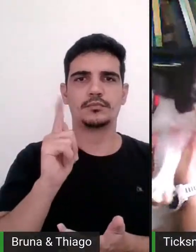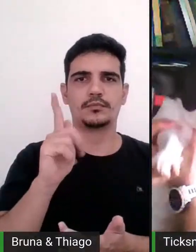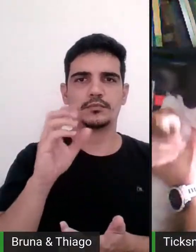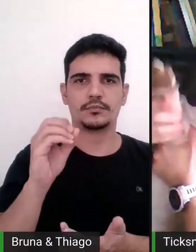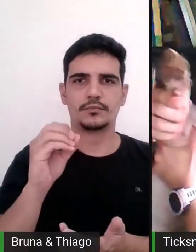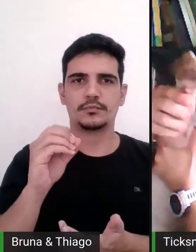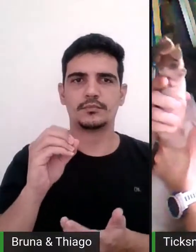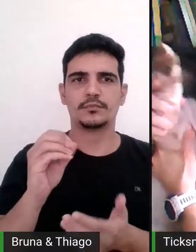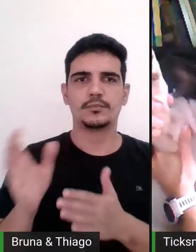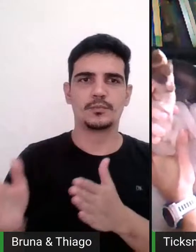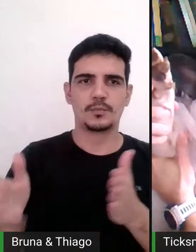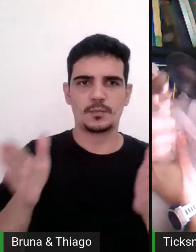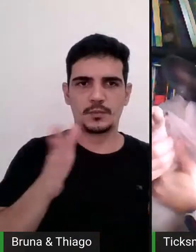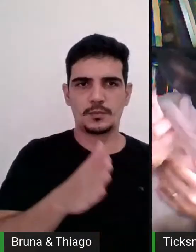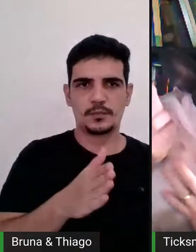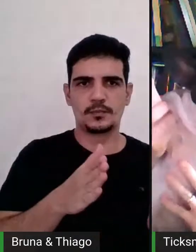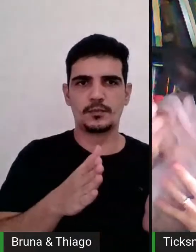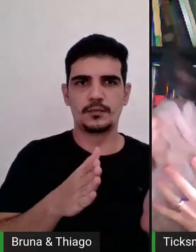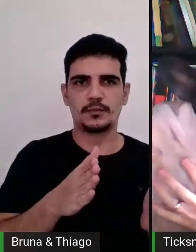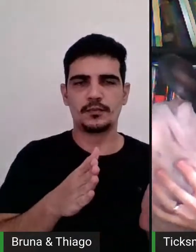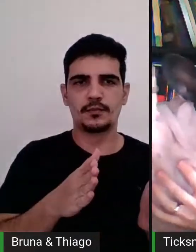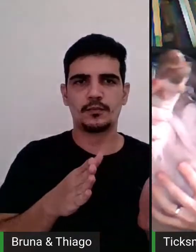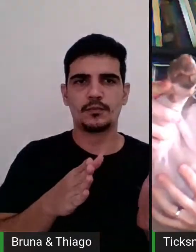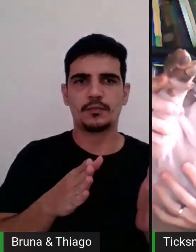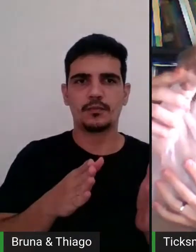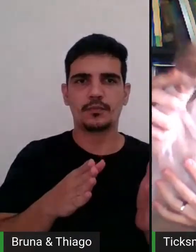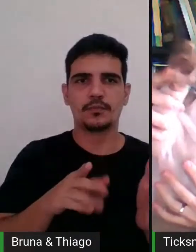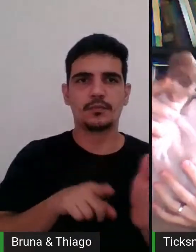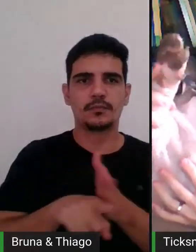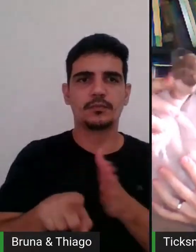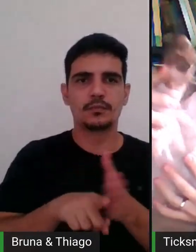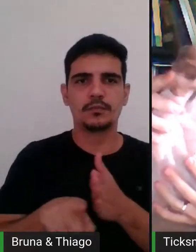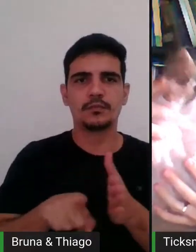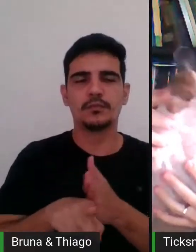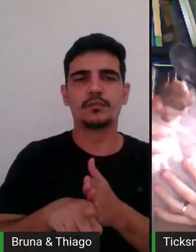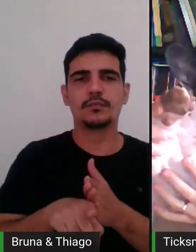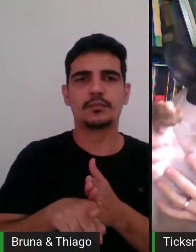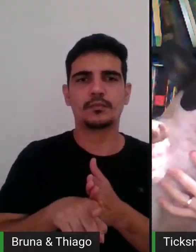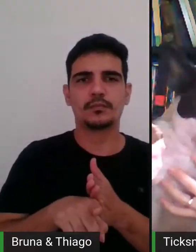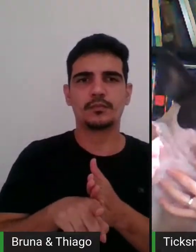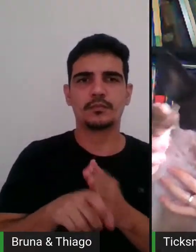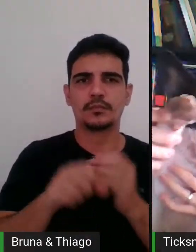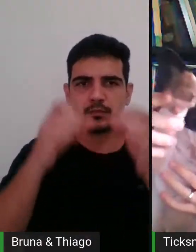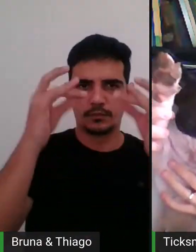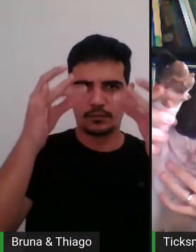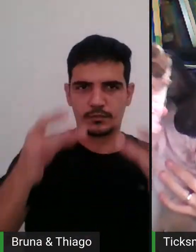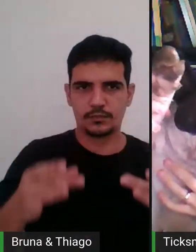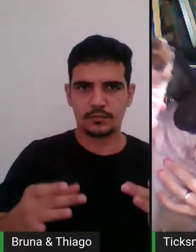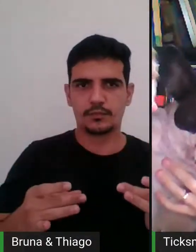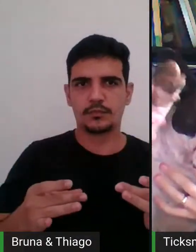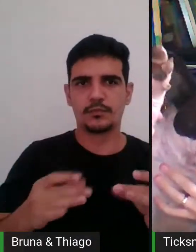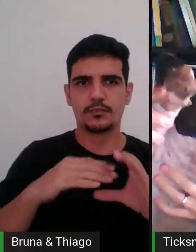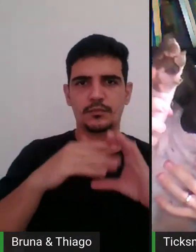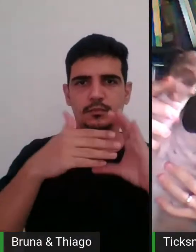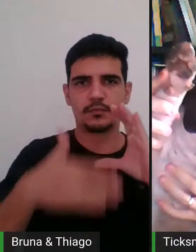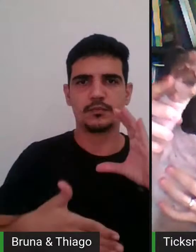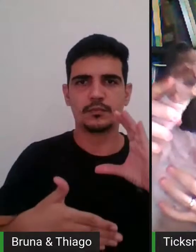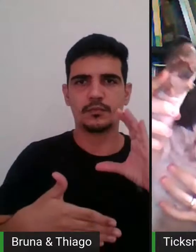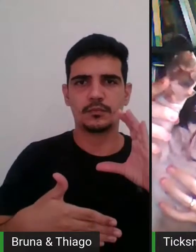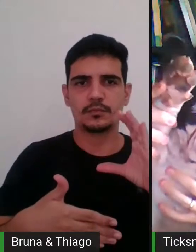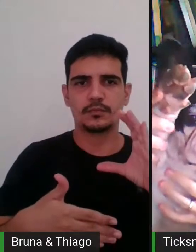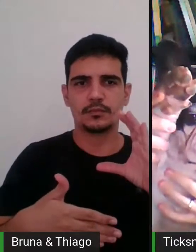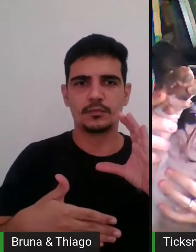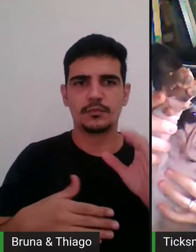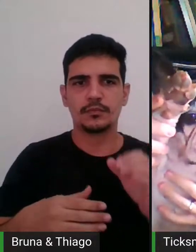nosso trabalho. As perguntas que vocês inserirem aí, a gente vai estar respondendo no Instagram do Herpeto Rondônia,